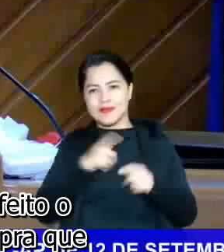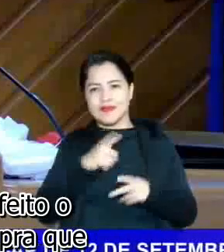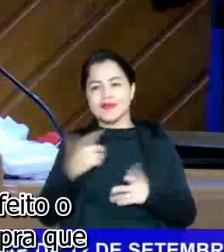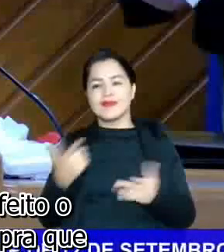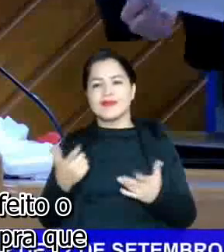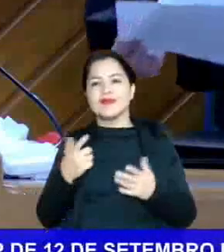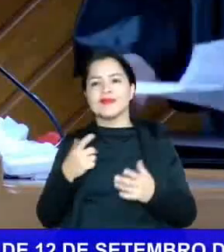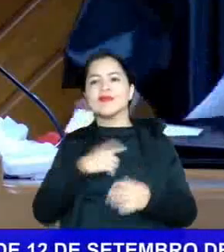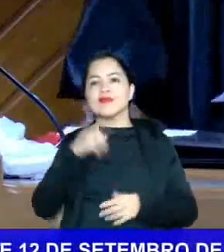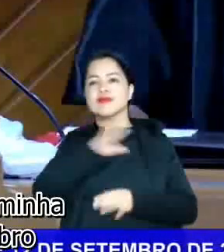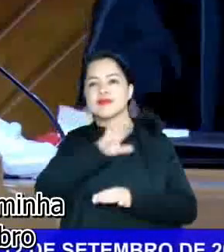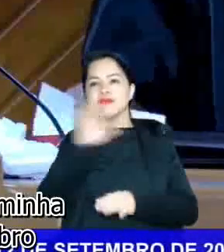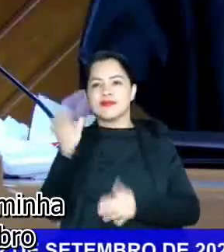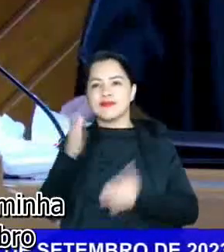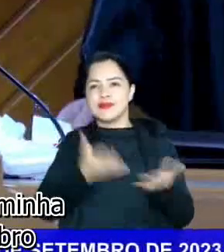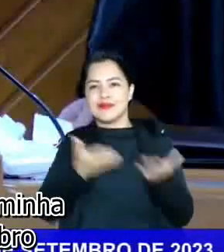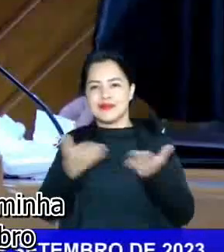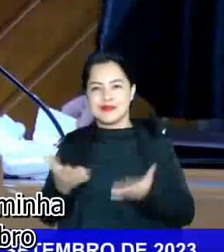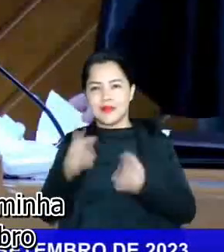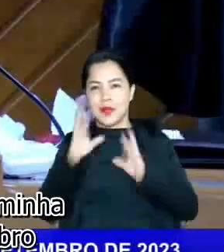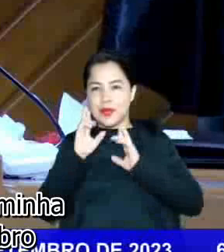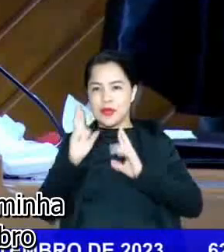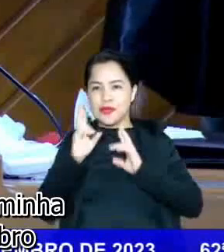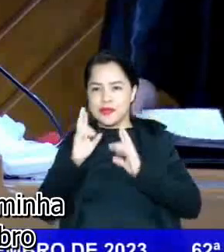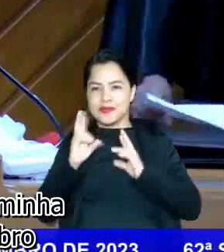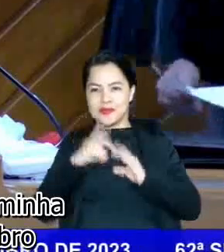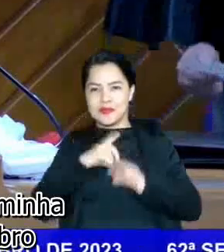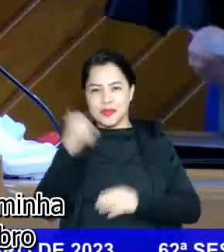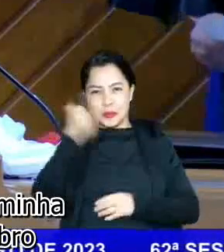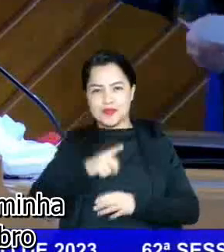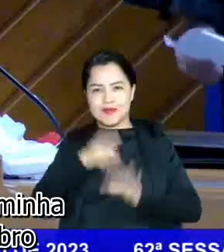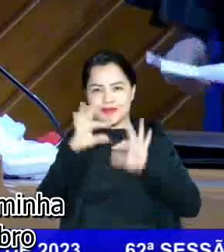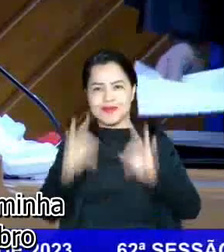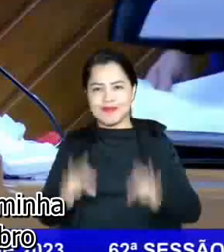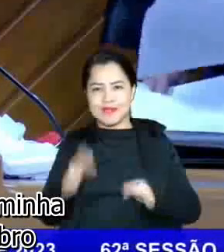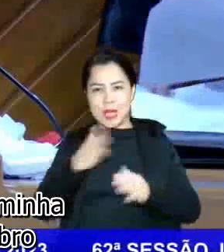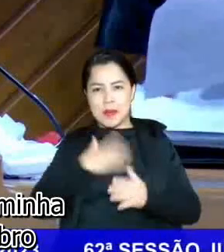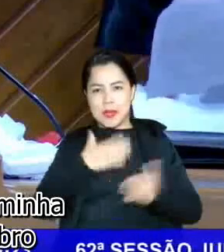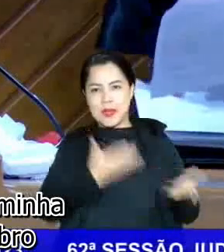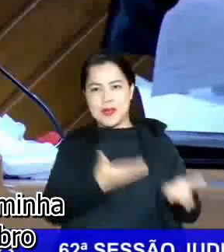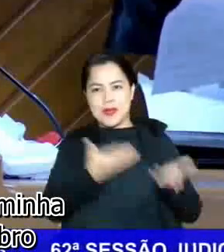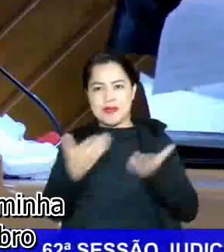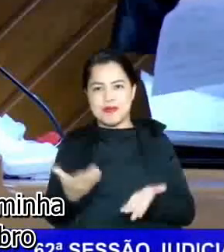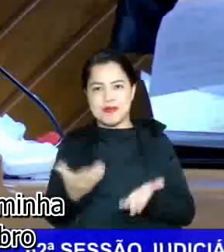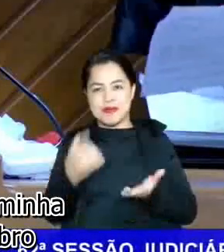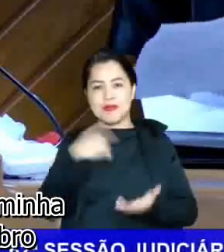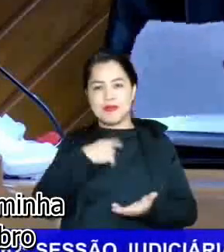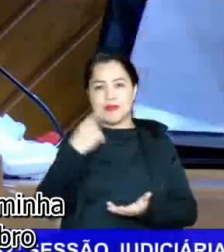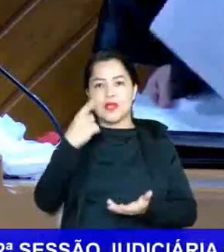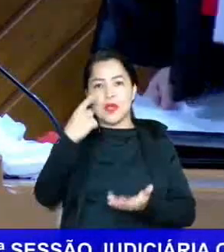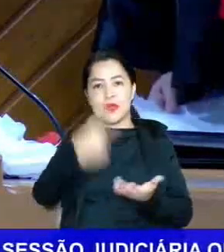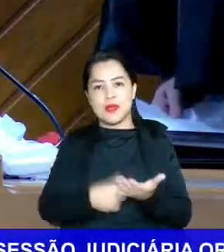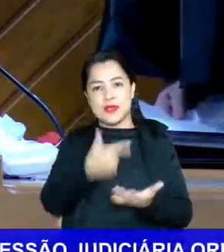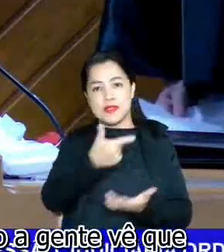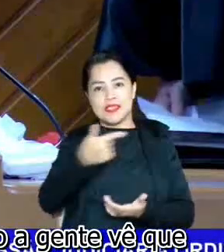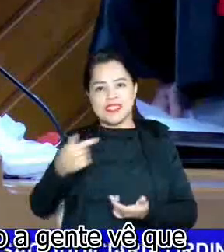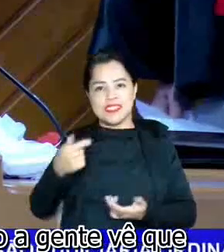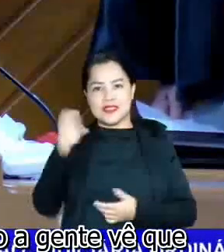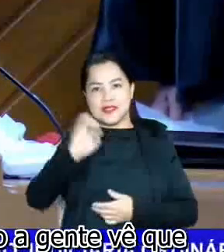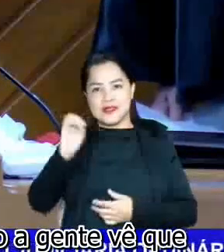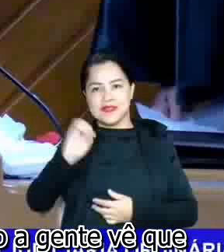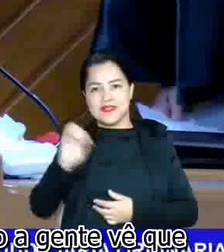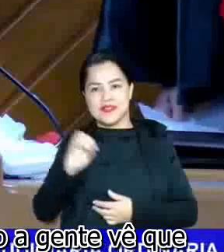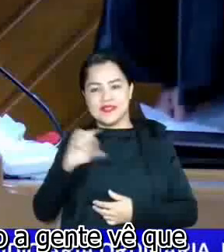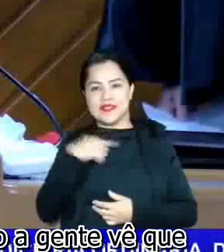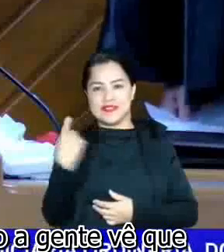estamos torcendo para que dê tudo certo. Eu sei que é árdua a missão. A minha apresentação está marcada para o dia 27 de outubro e cada